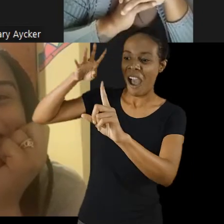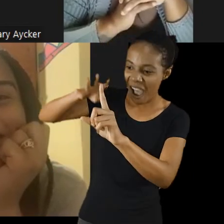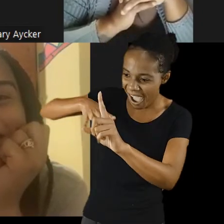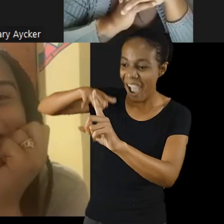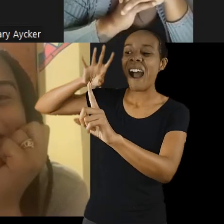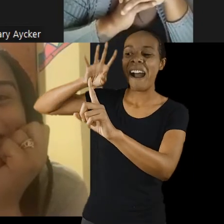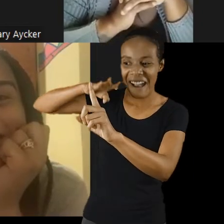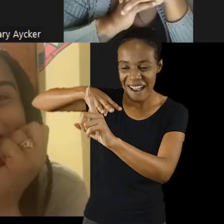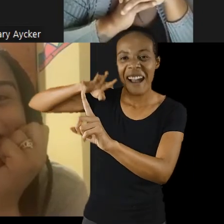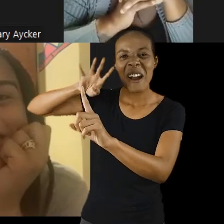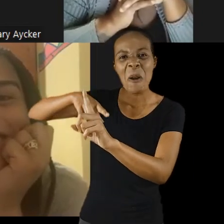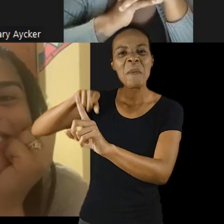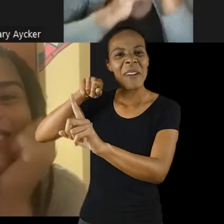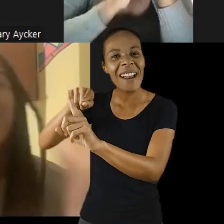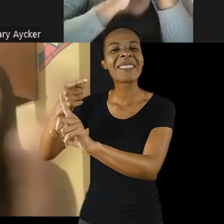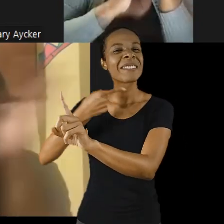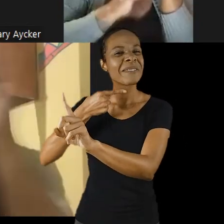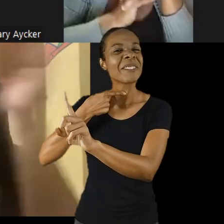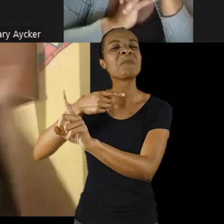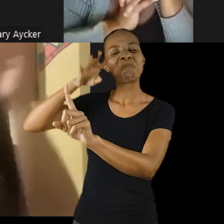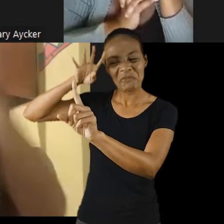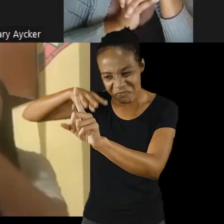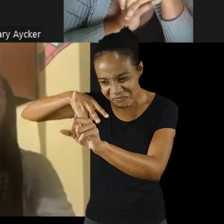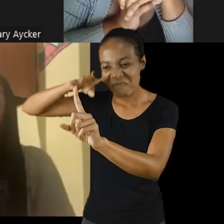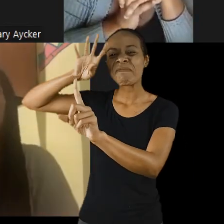travesti, porque ela é assim.